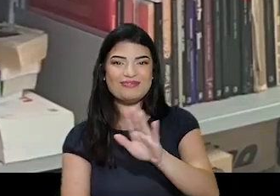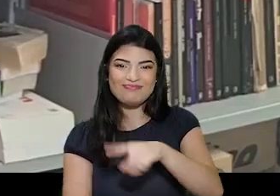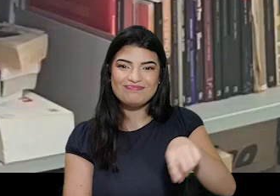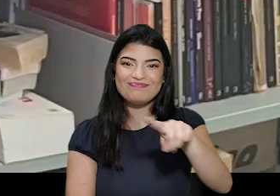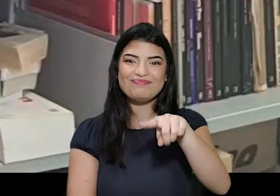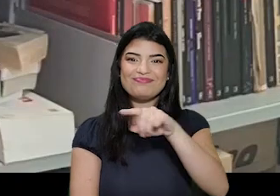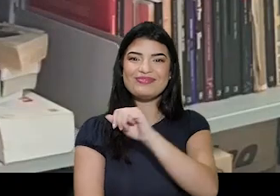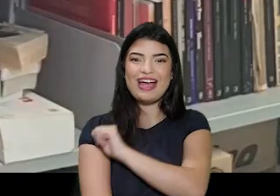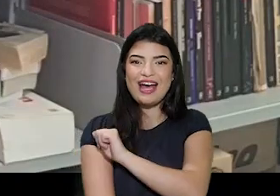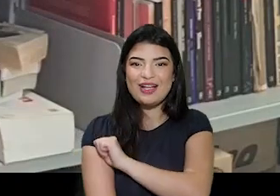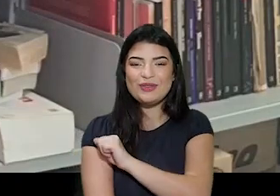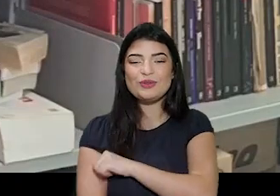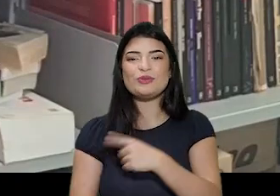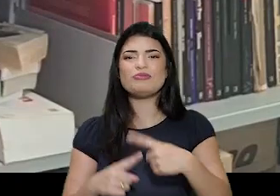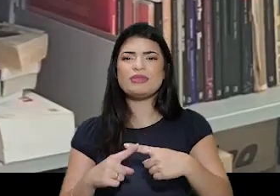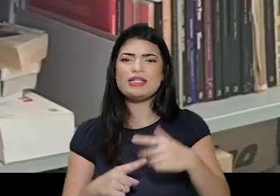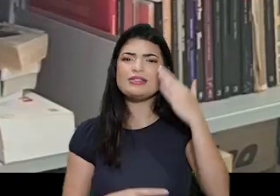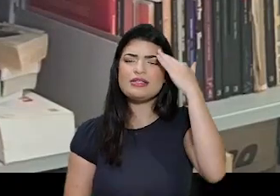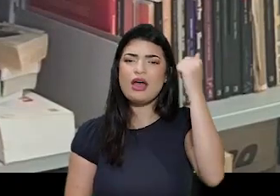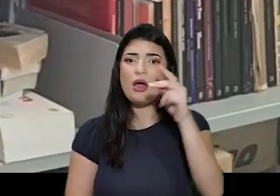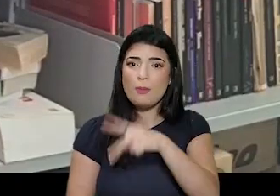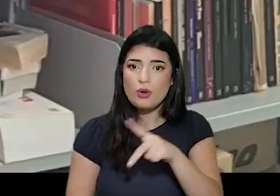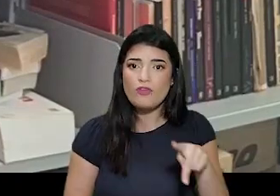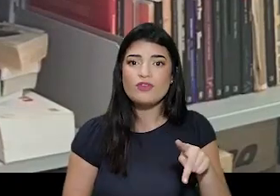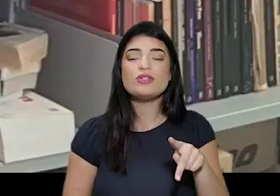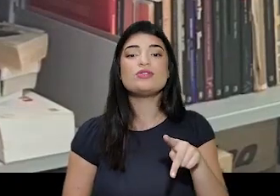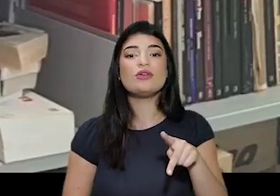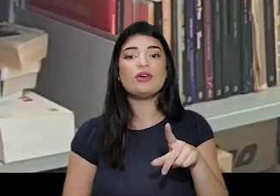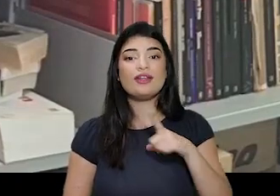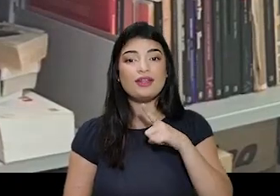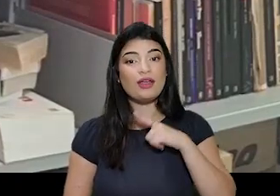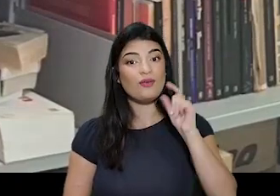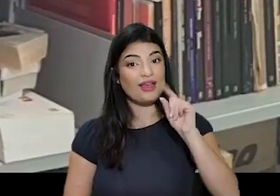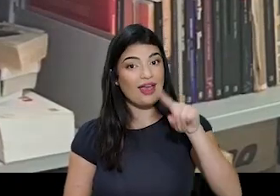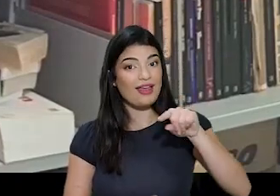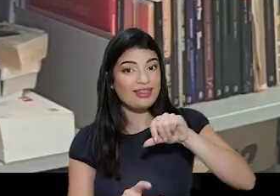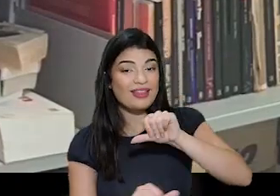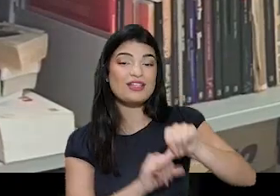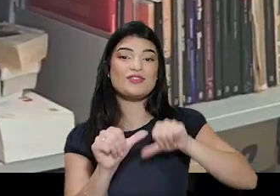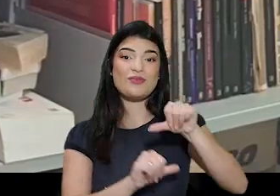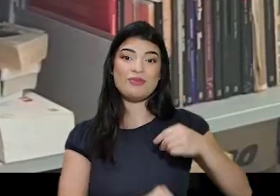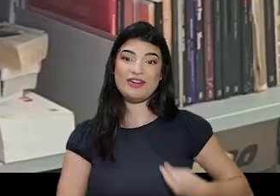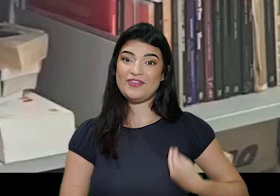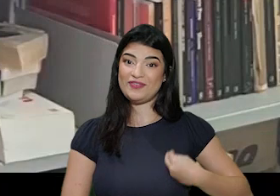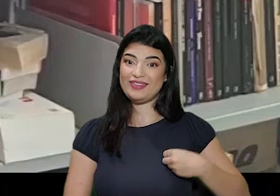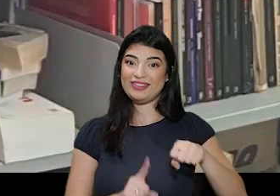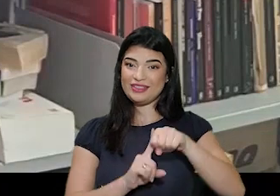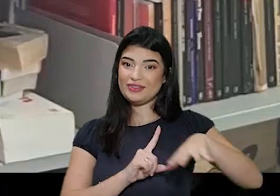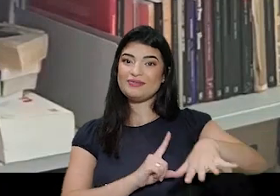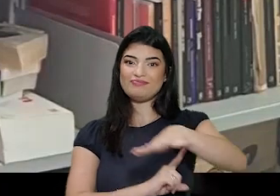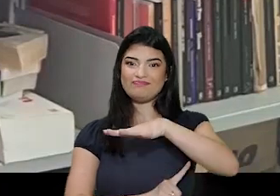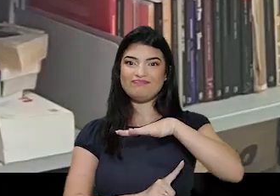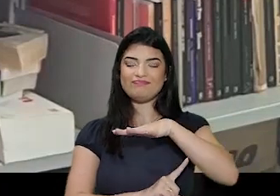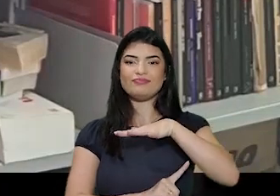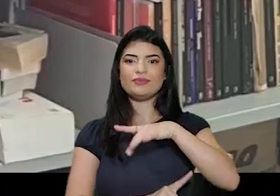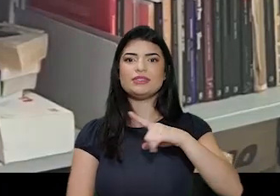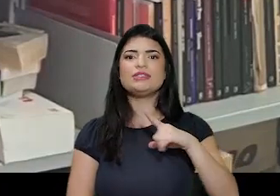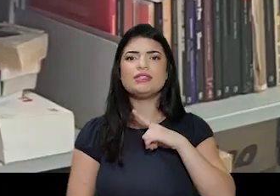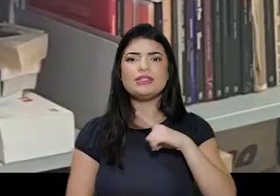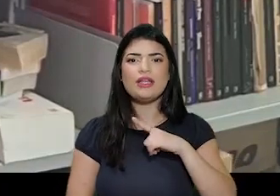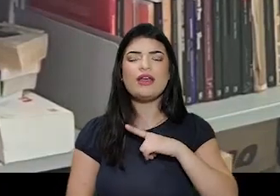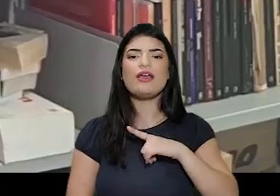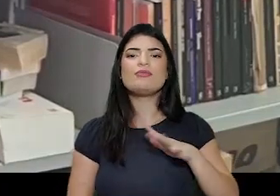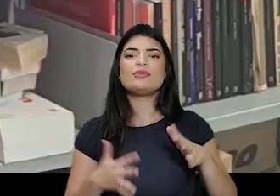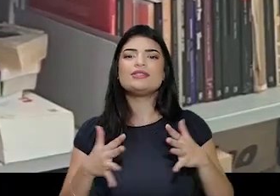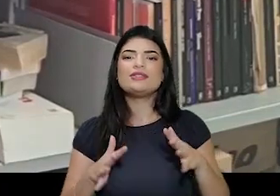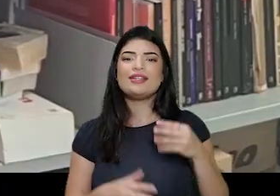vários alunos, porque a gente sabe que o professor é, além de tudo, um transformador social. Temos